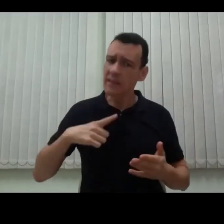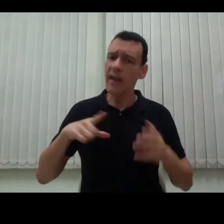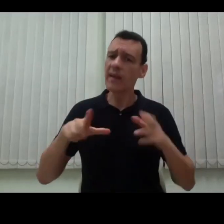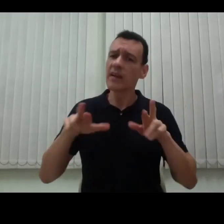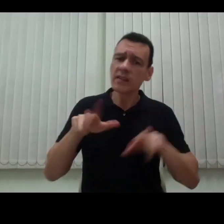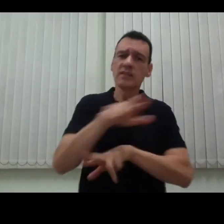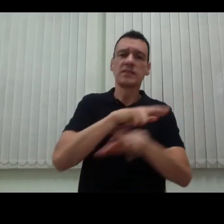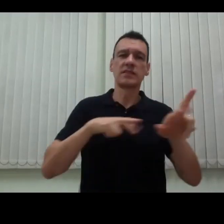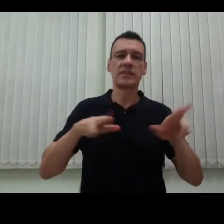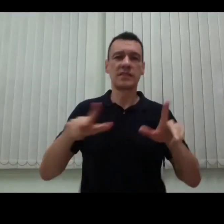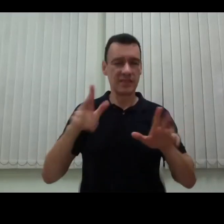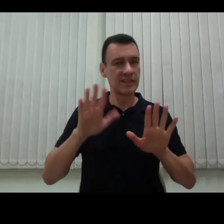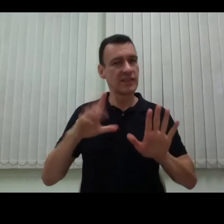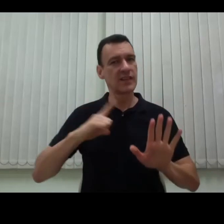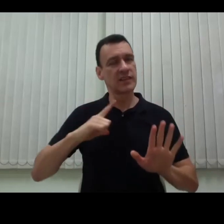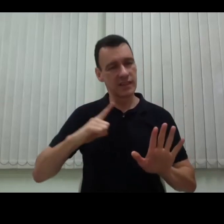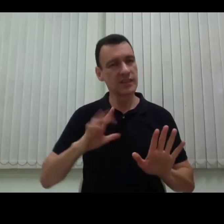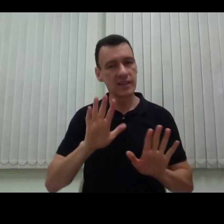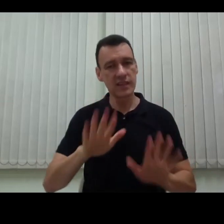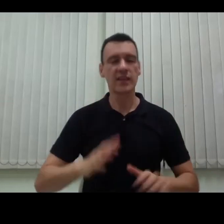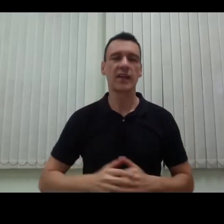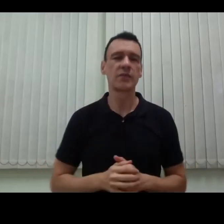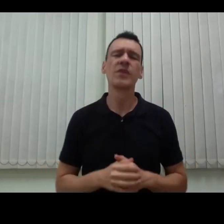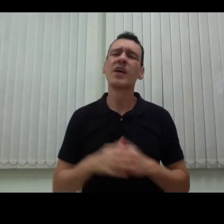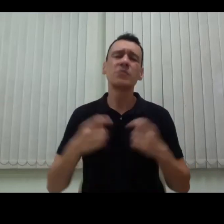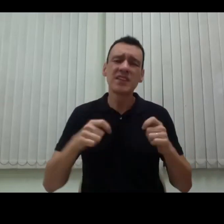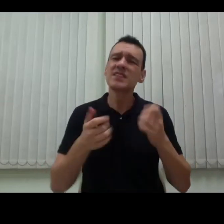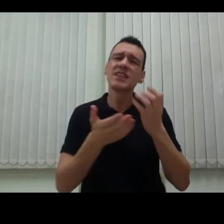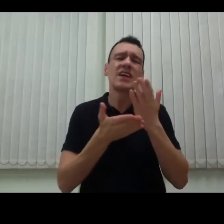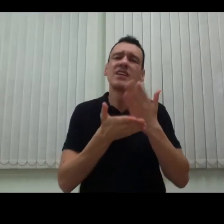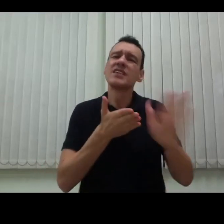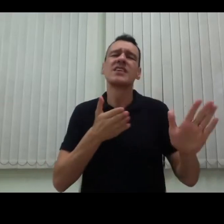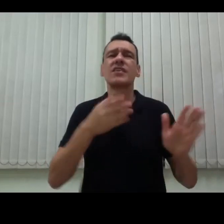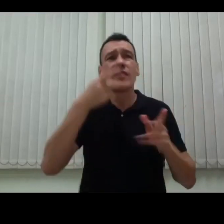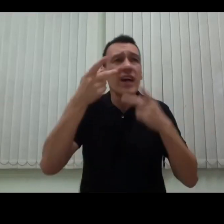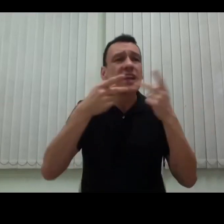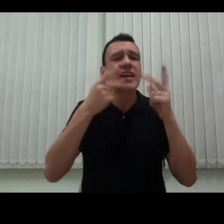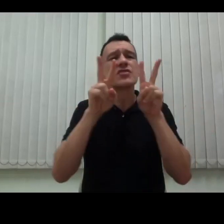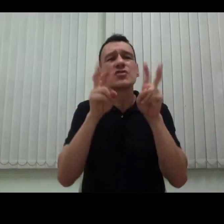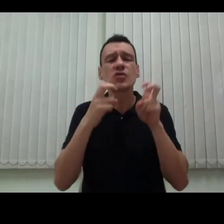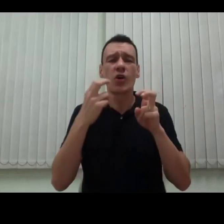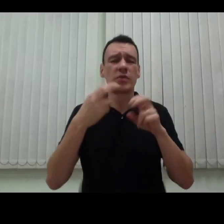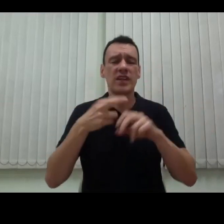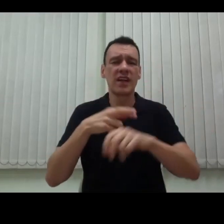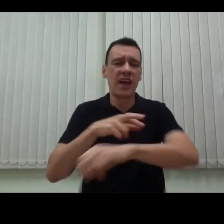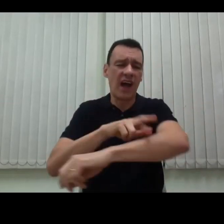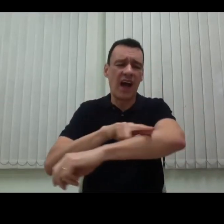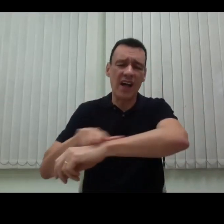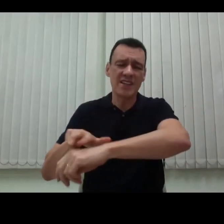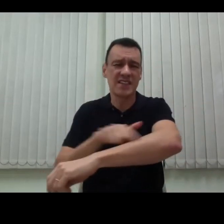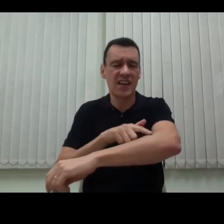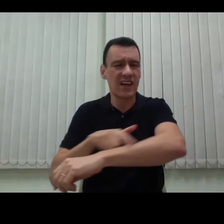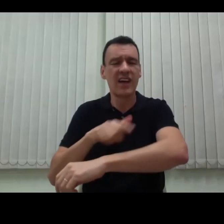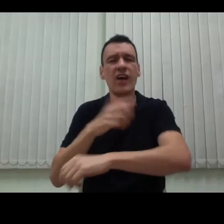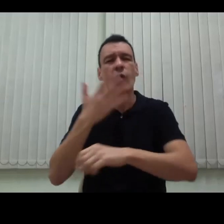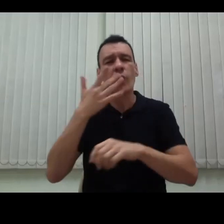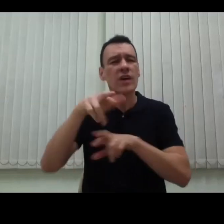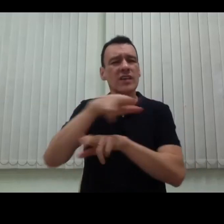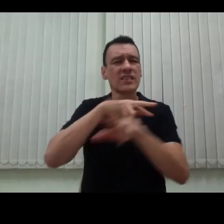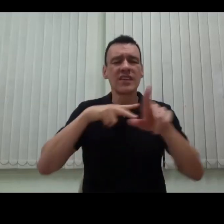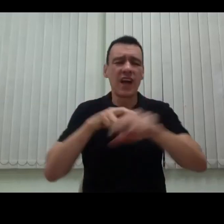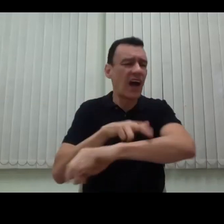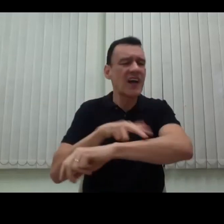possa ultrapassar esse ideário de raça, né? Esse ideário, inclusive de classe também, de